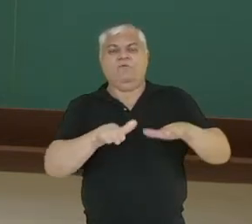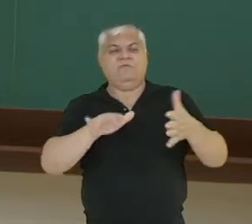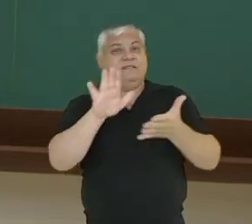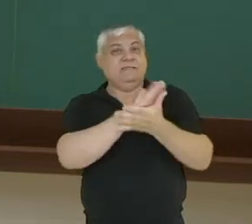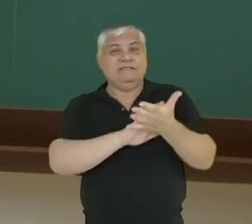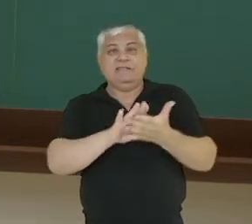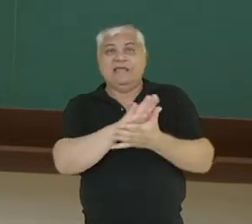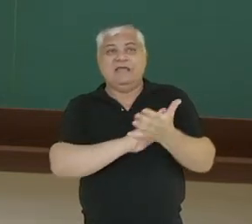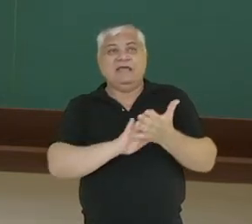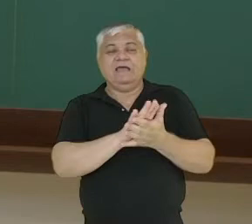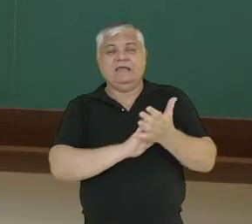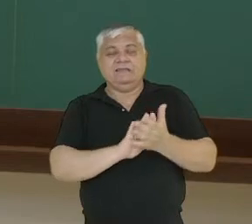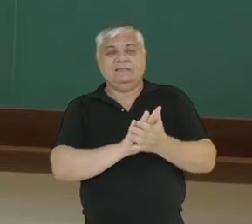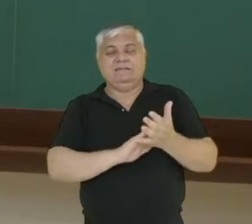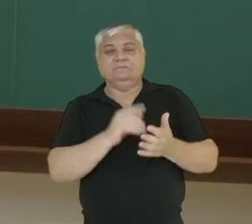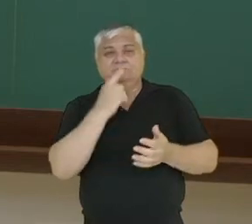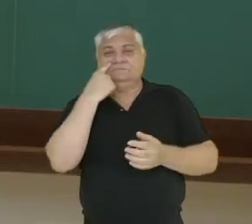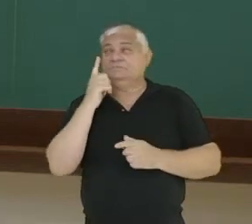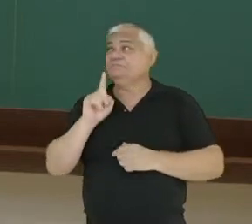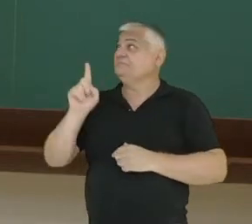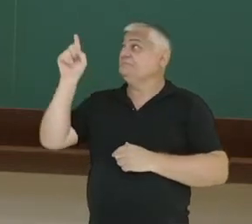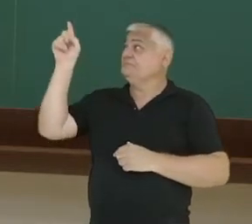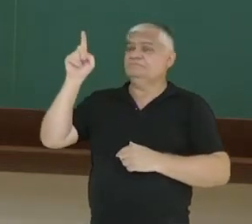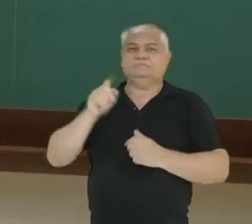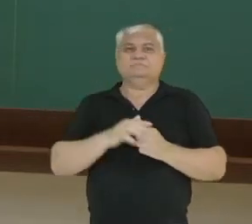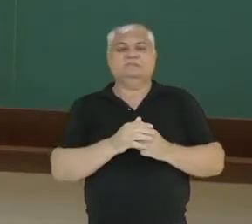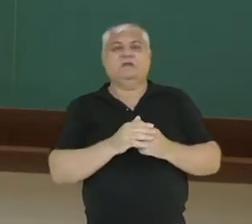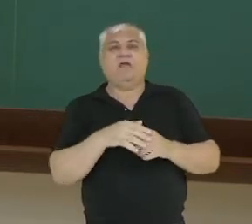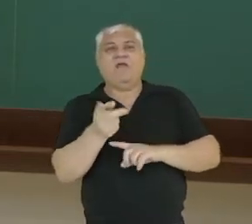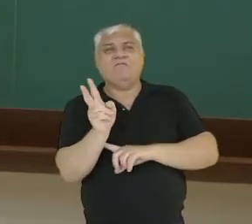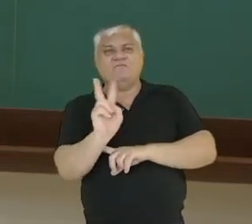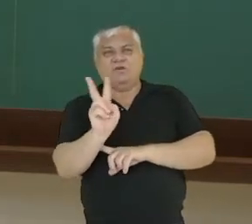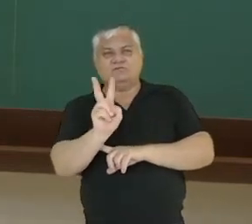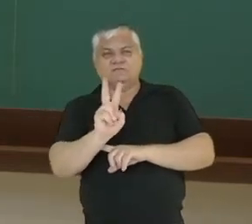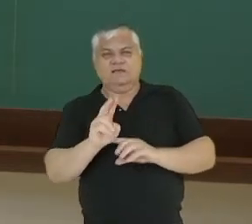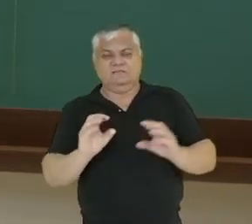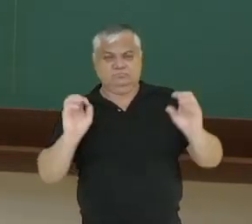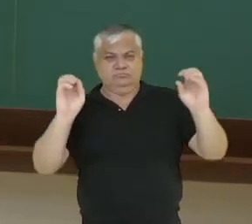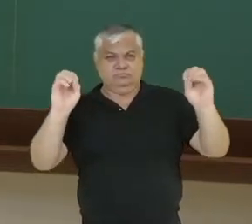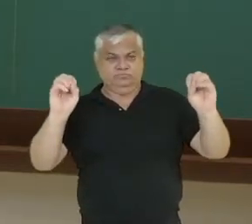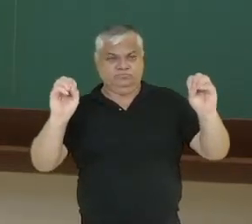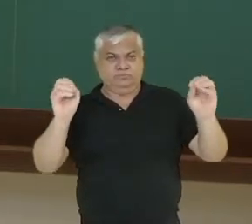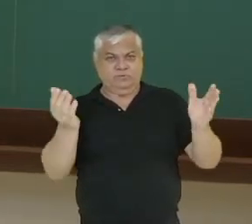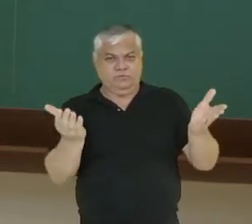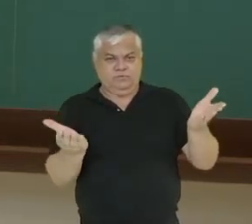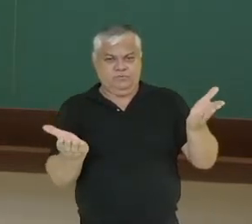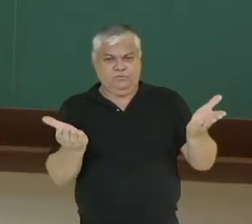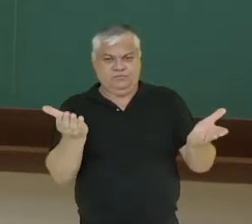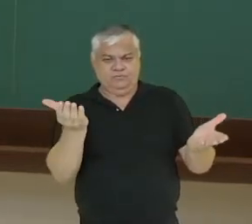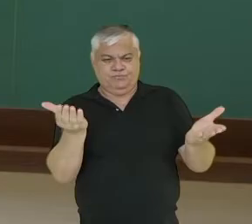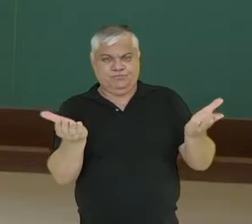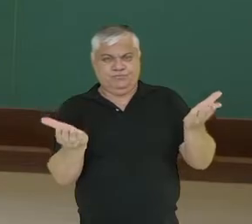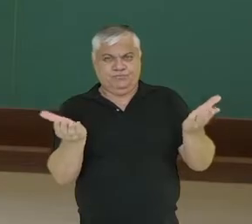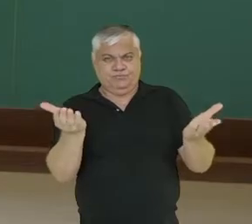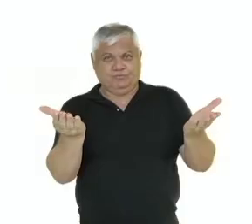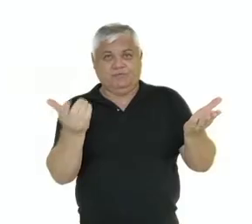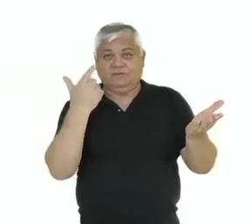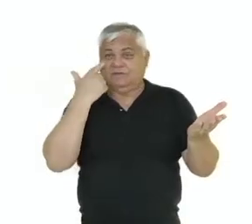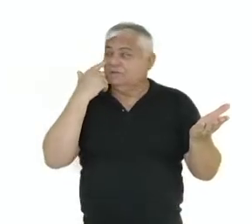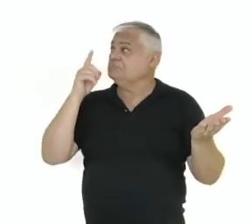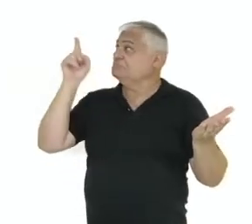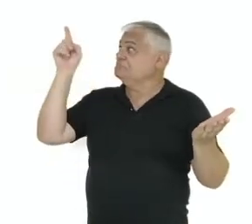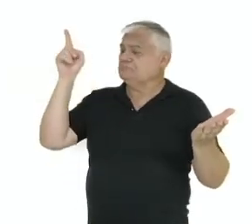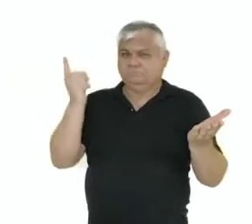posição de equilíbrio. Portanto, a velocidade do objeto é nula. Observe aqui a imagem, como diz, uma imagem diz por muitas